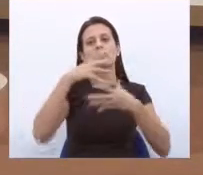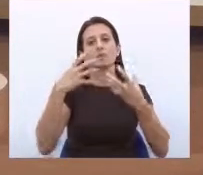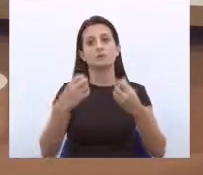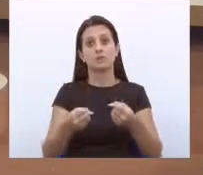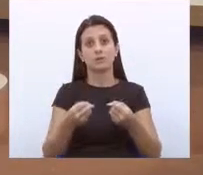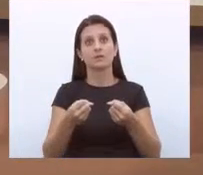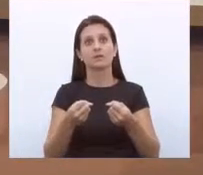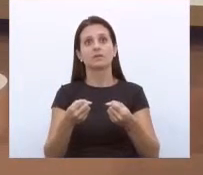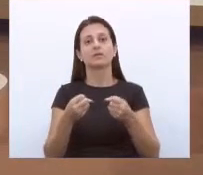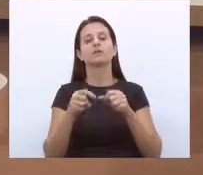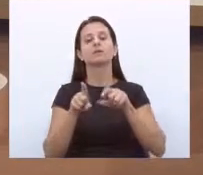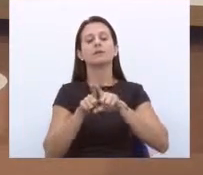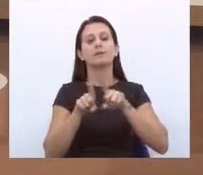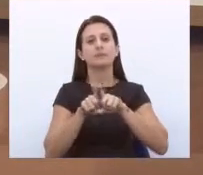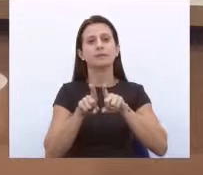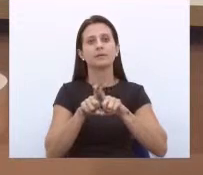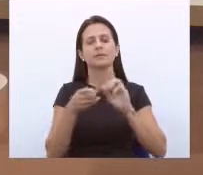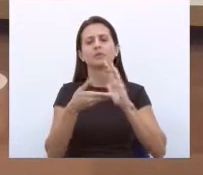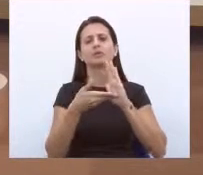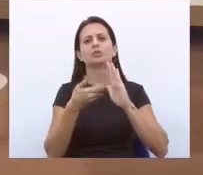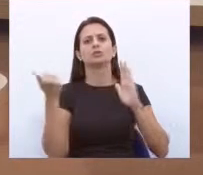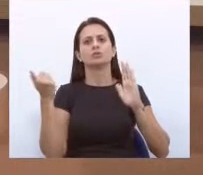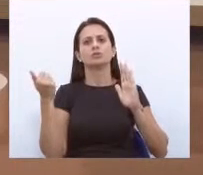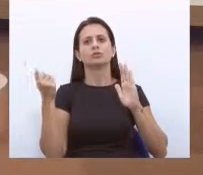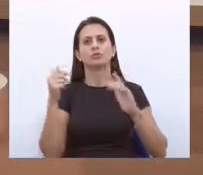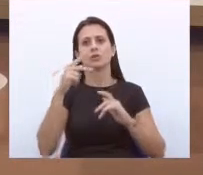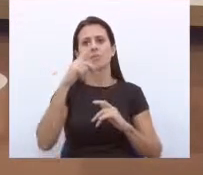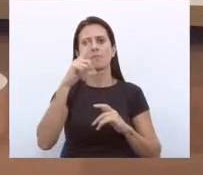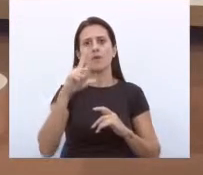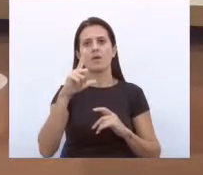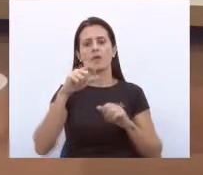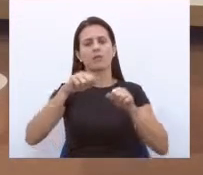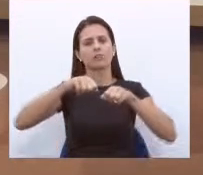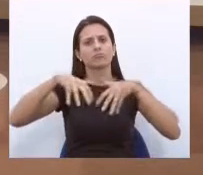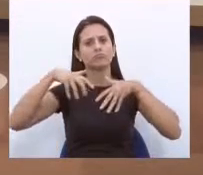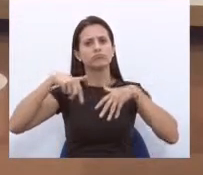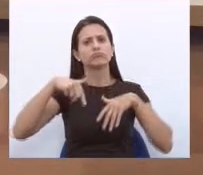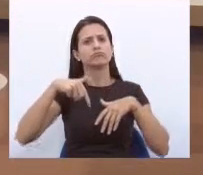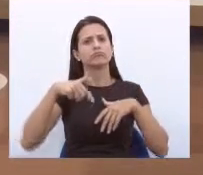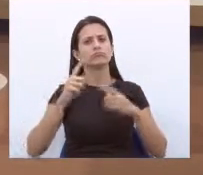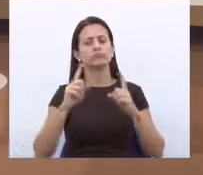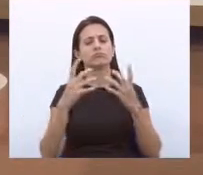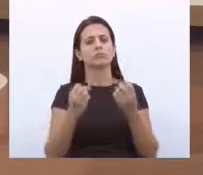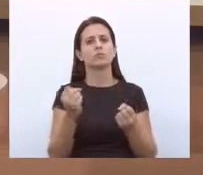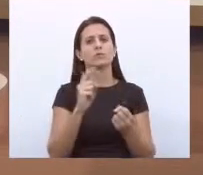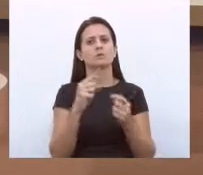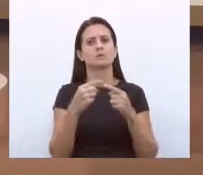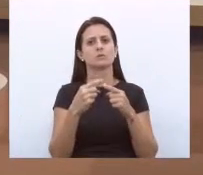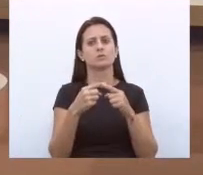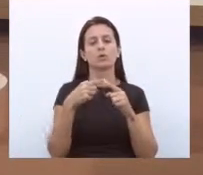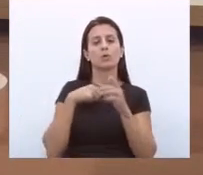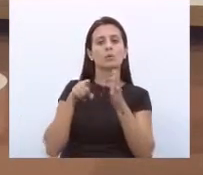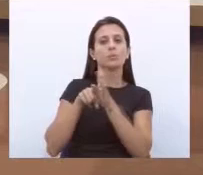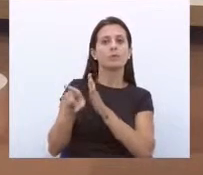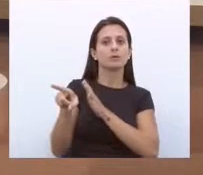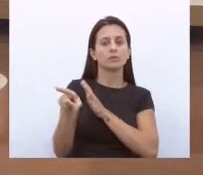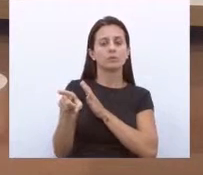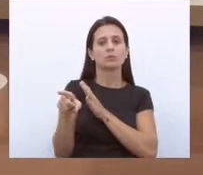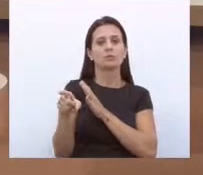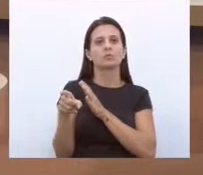E foi tirado esse PL da casa. A minha pergunta, Miguel,